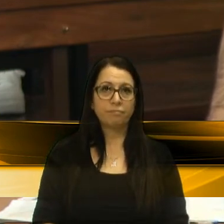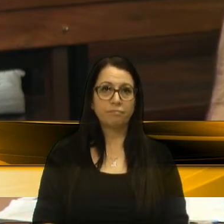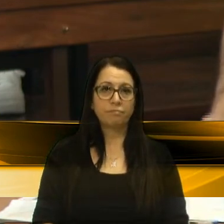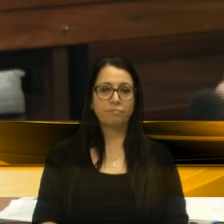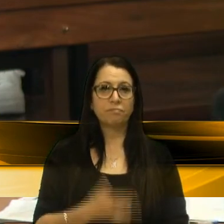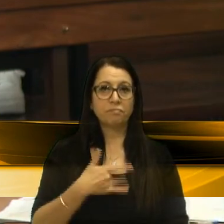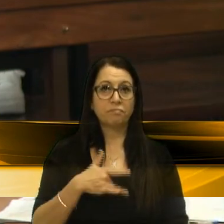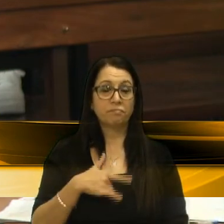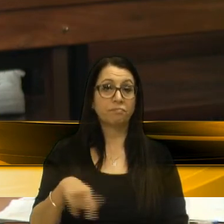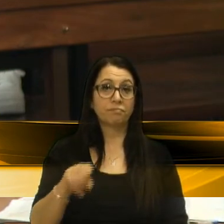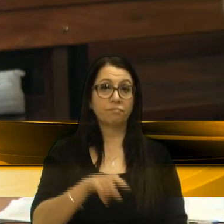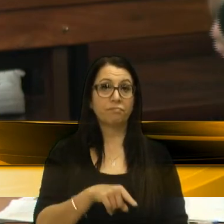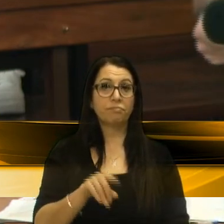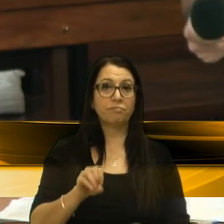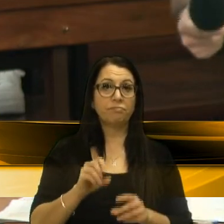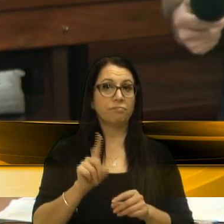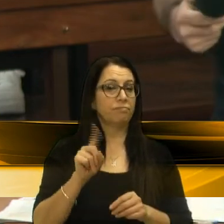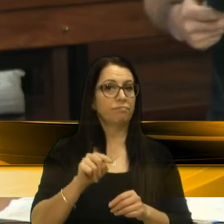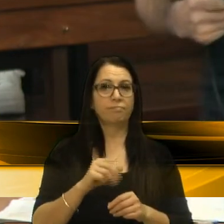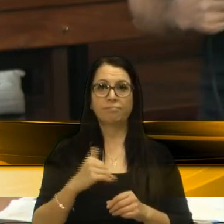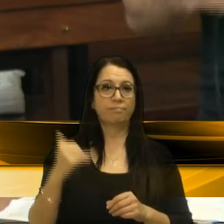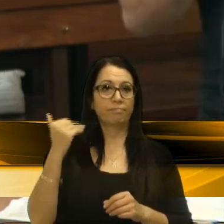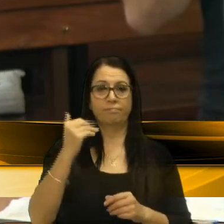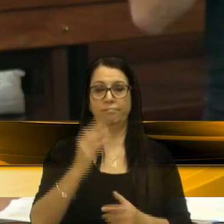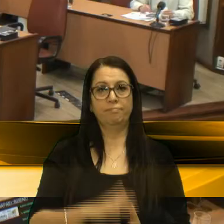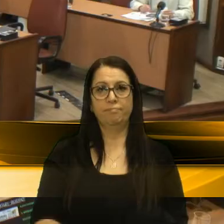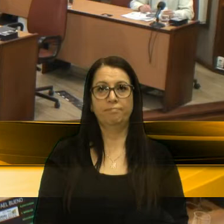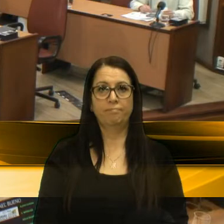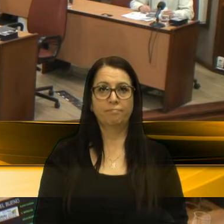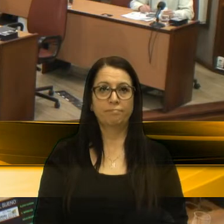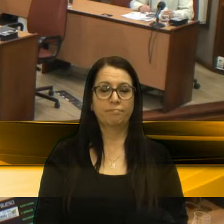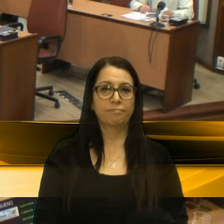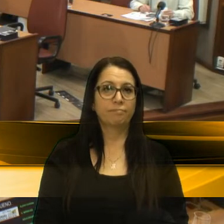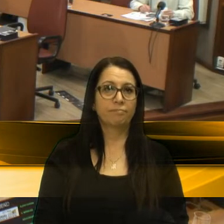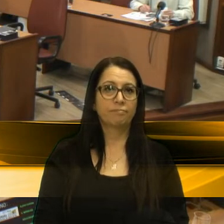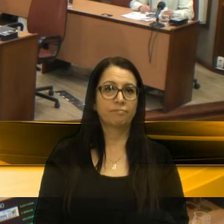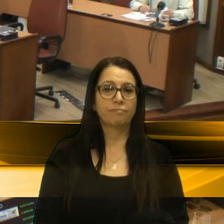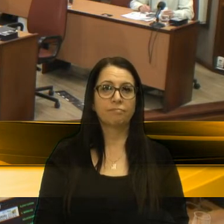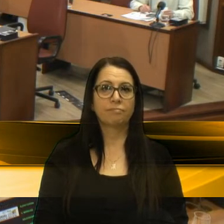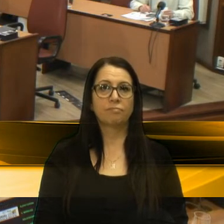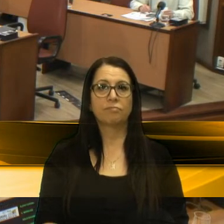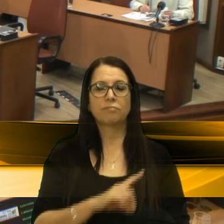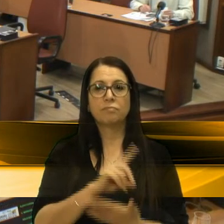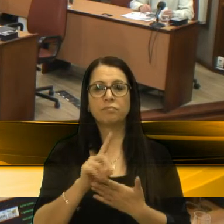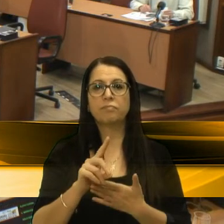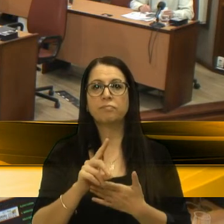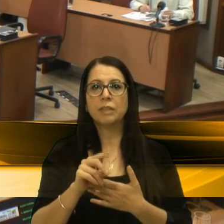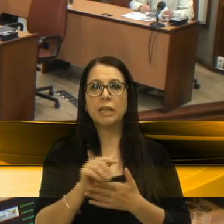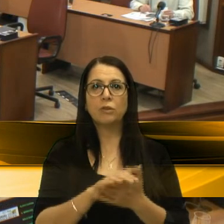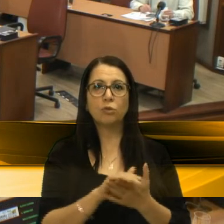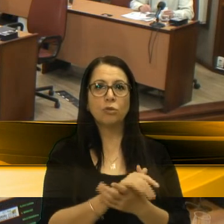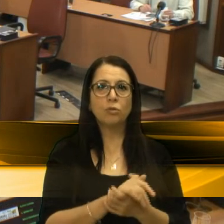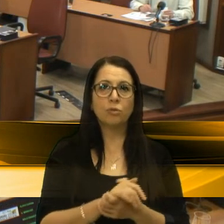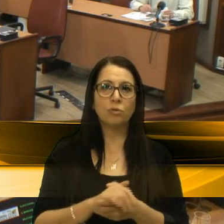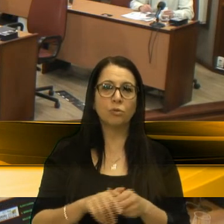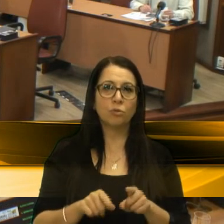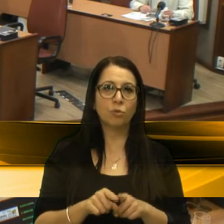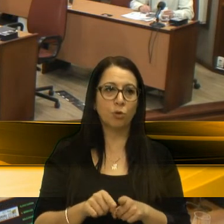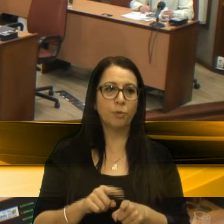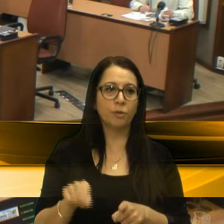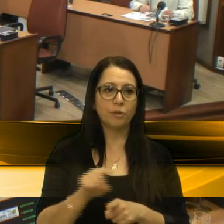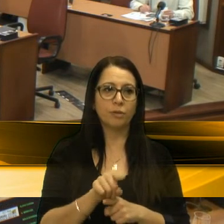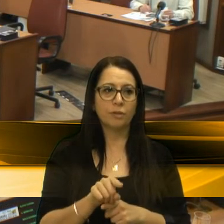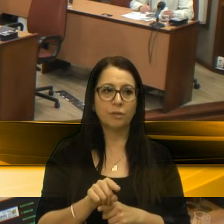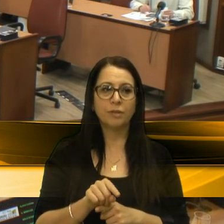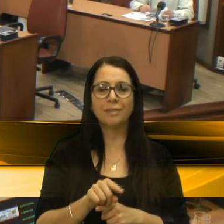Lamentavelmente, porque a educação não é privilegiada. Muito obrigado. Obrigado, vereador Frisso. E quando o senhor fala em privilégio, professor não tem